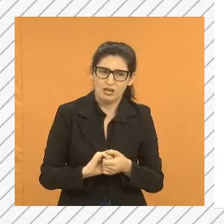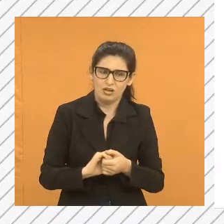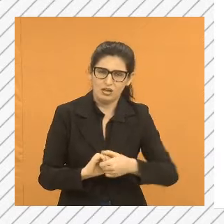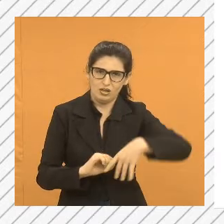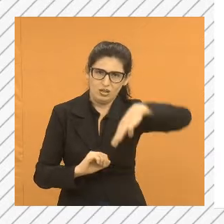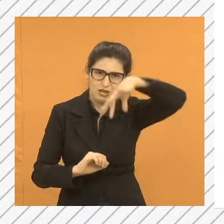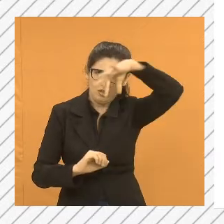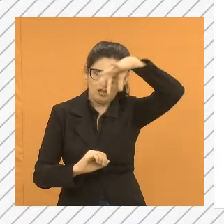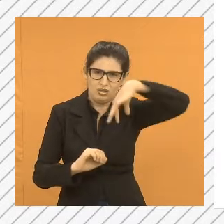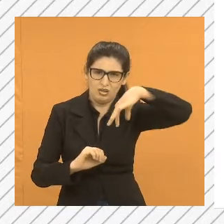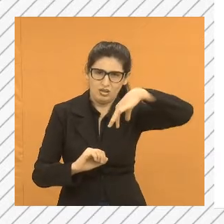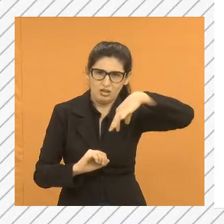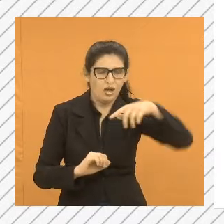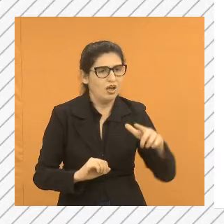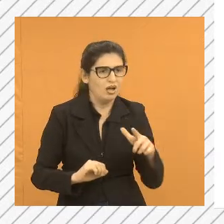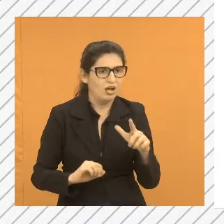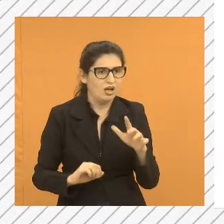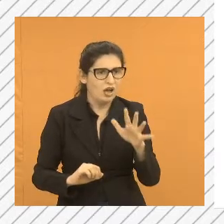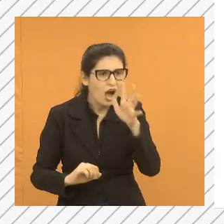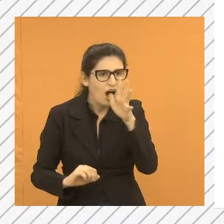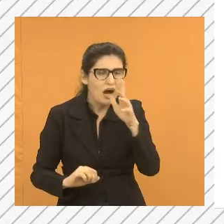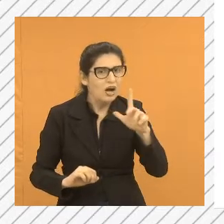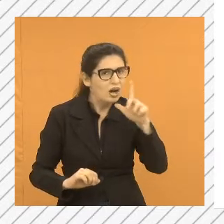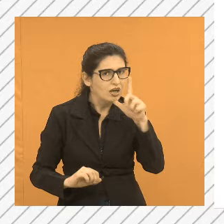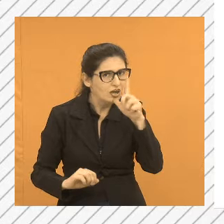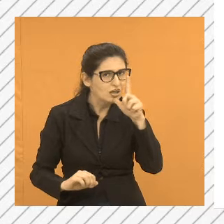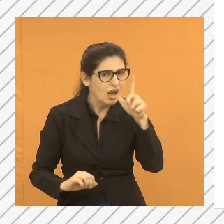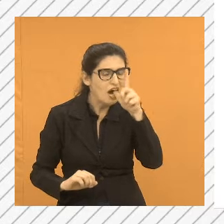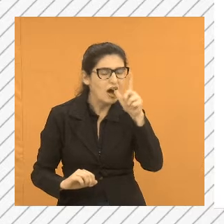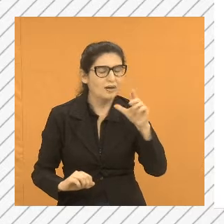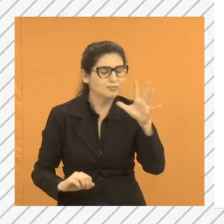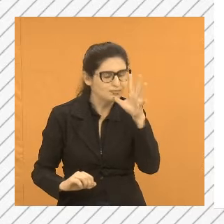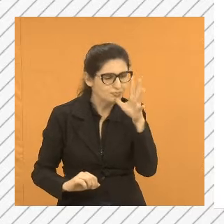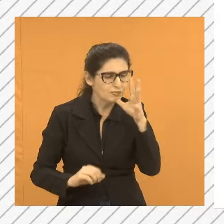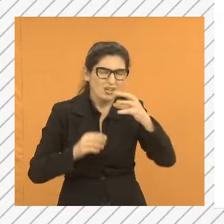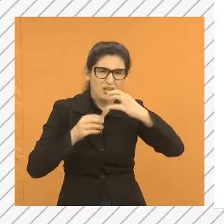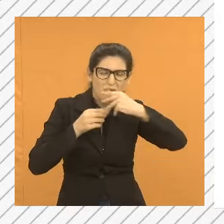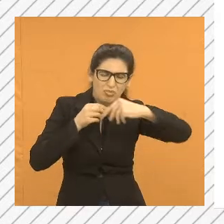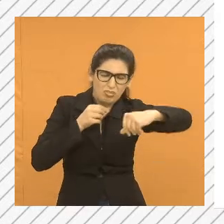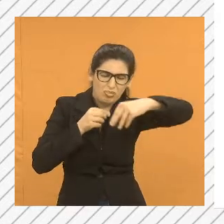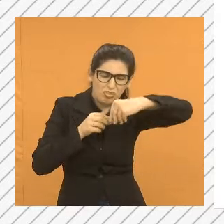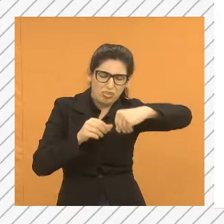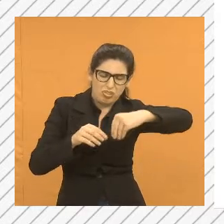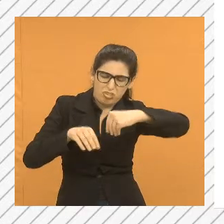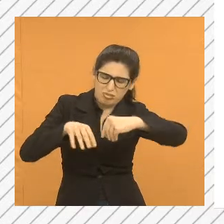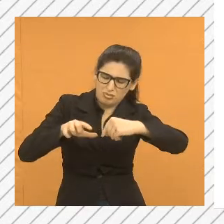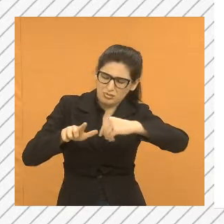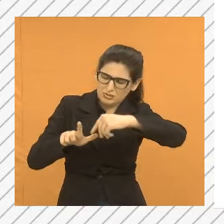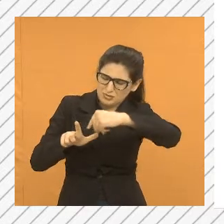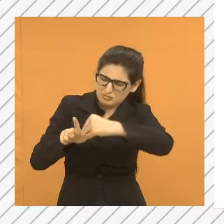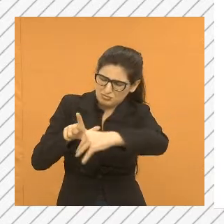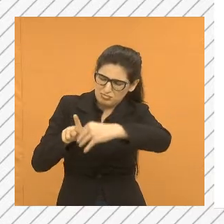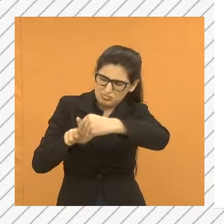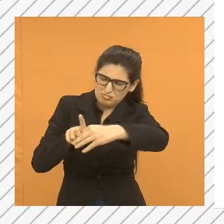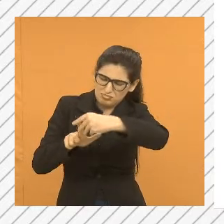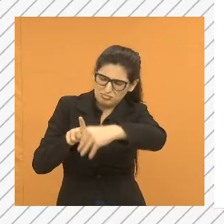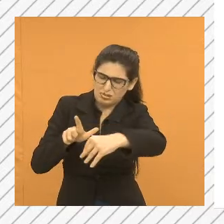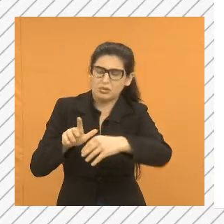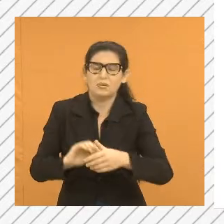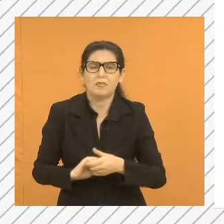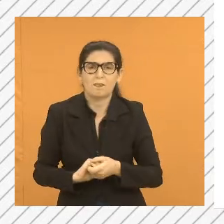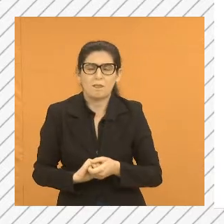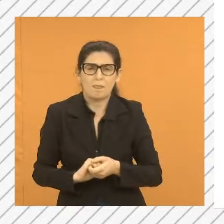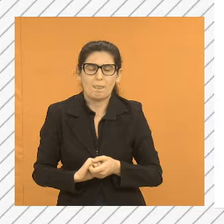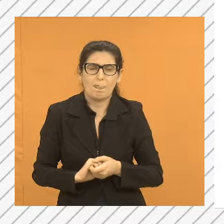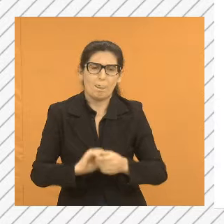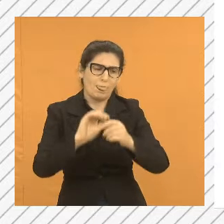no caso de homens e violência doméstica e sexual. Houve uma redução